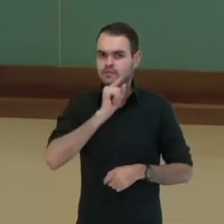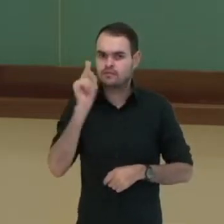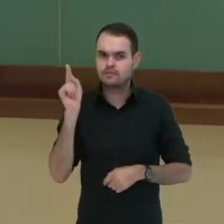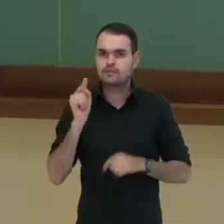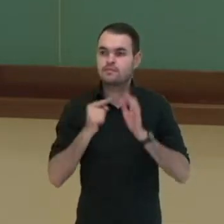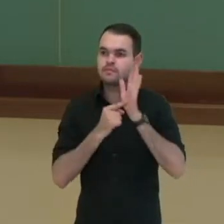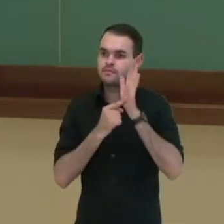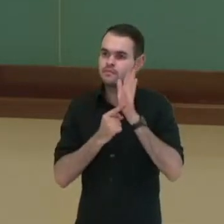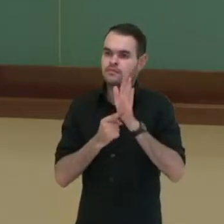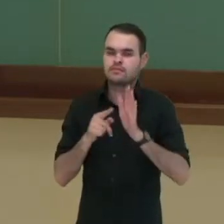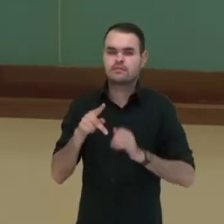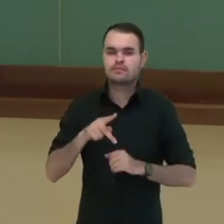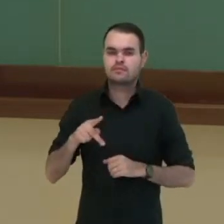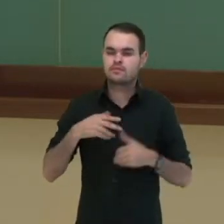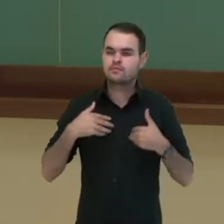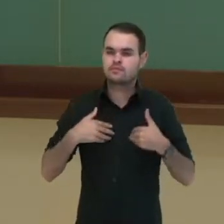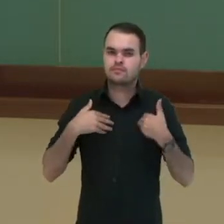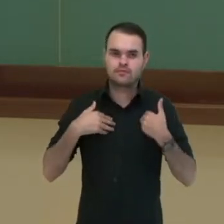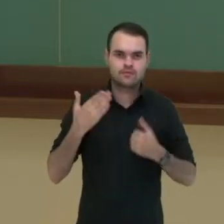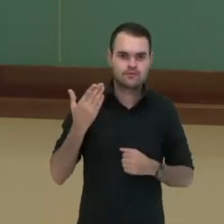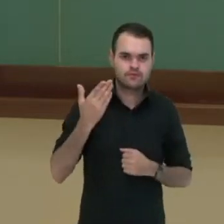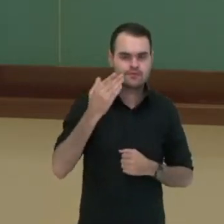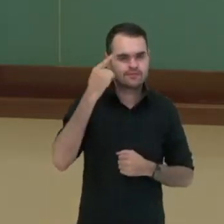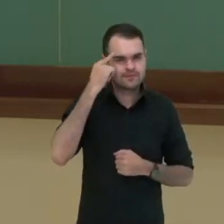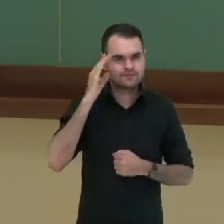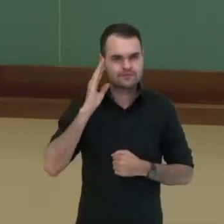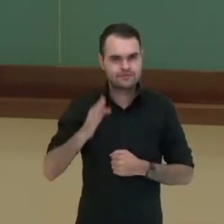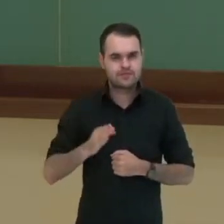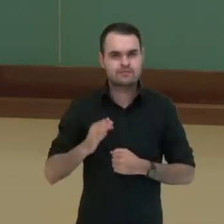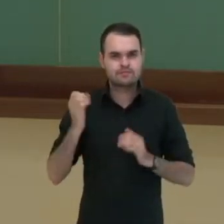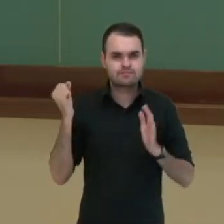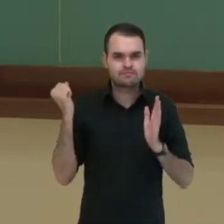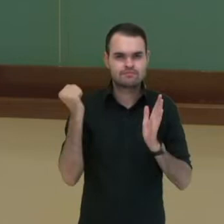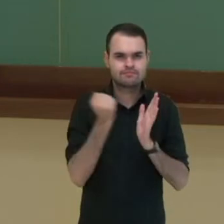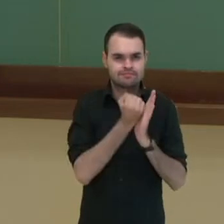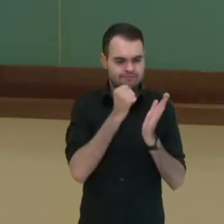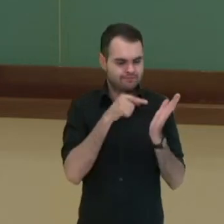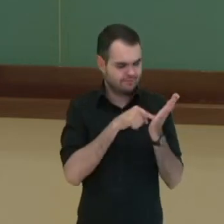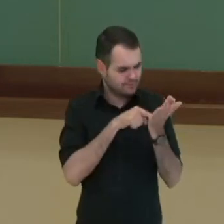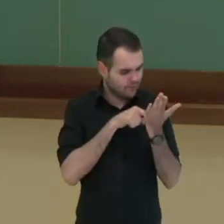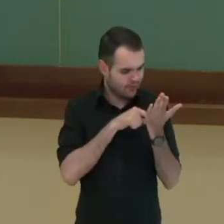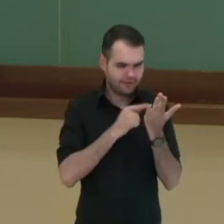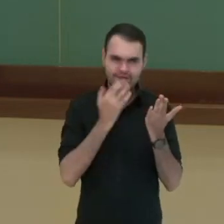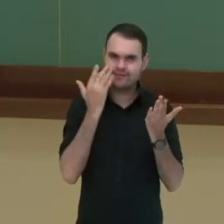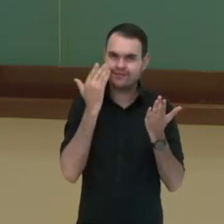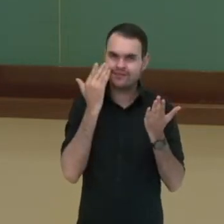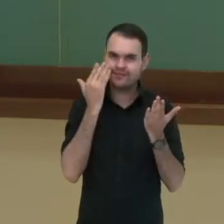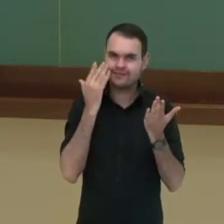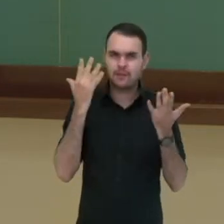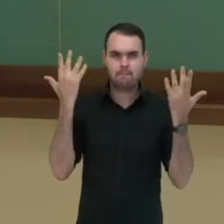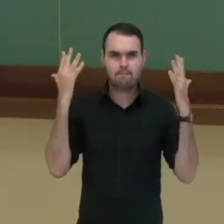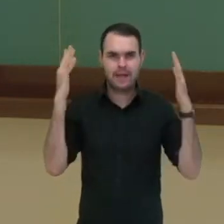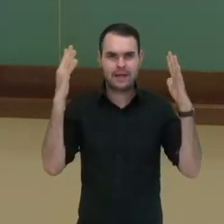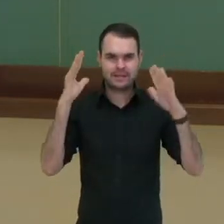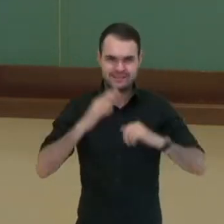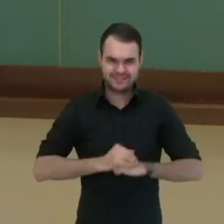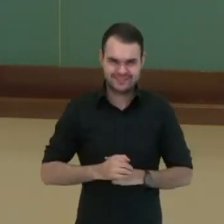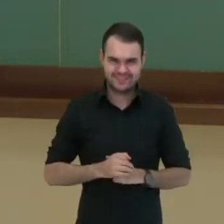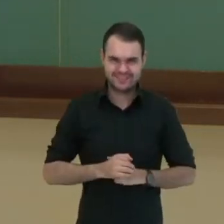ficar muito orgulhosa de você. Já pensou? Ela vai até dar um carimbinho lá de parabéns pela sua dedicação. Bora lá